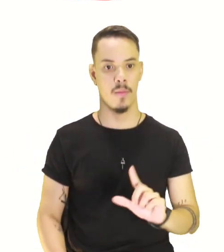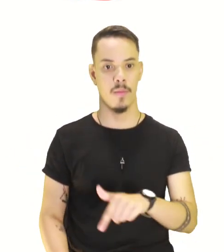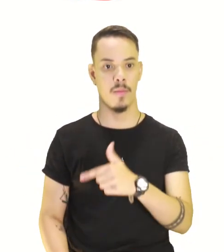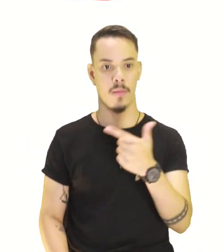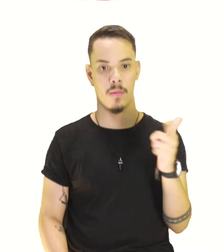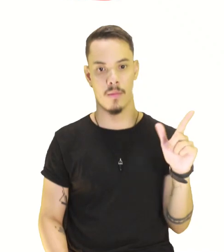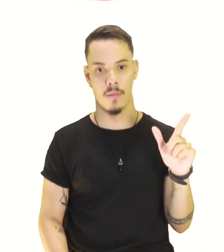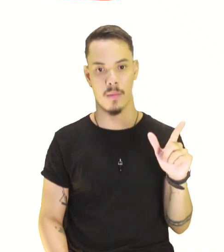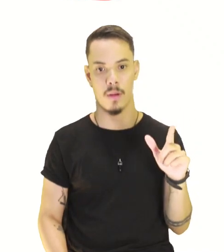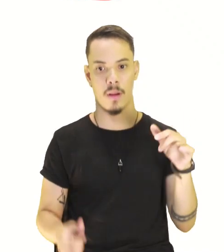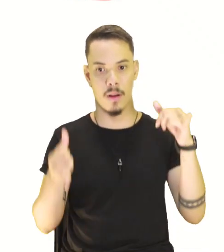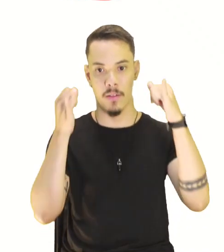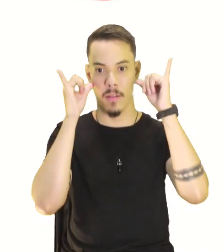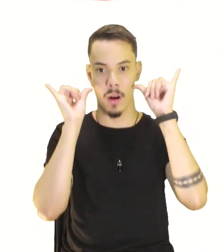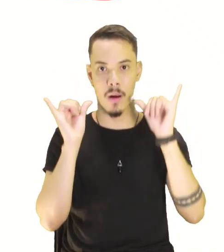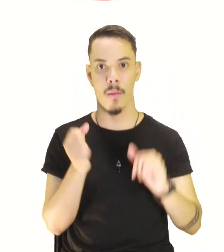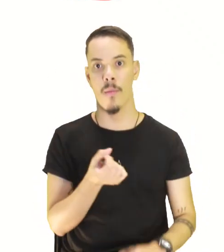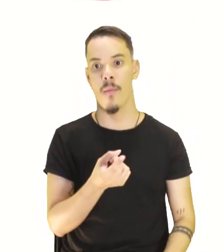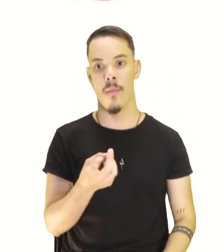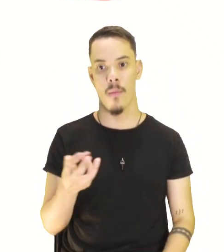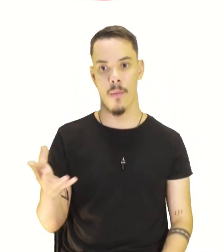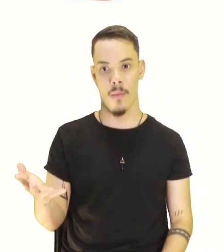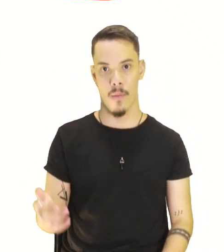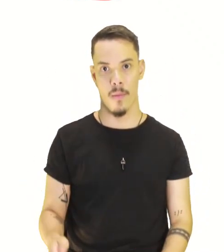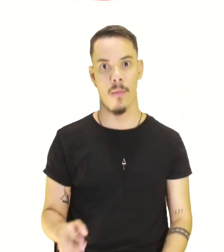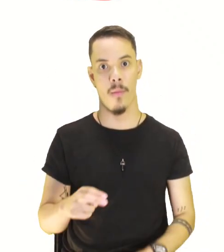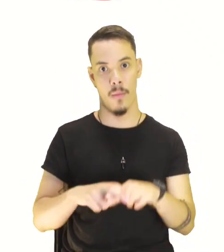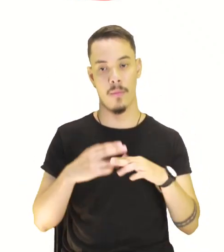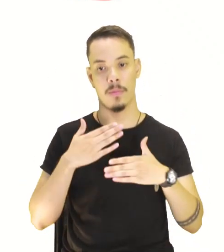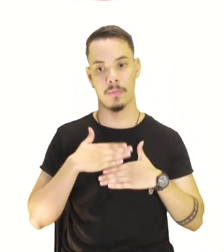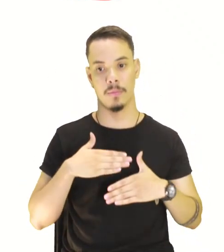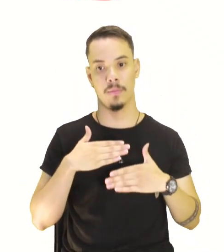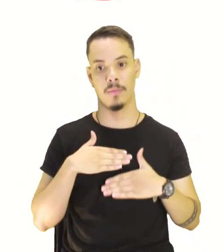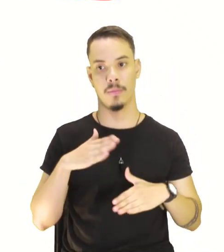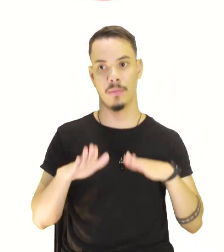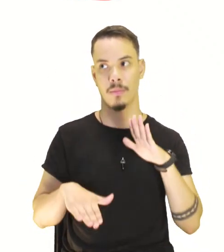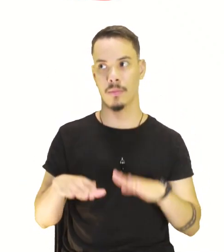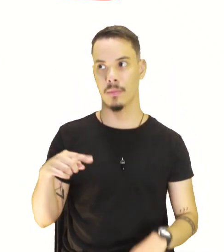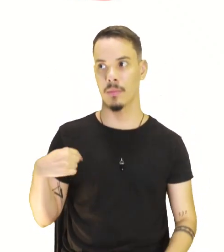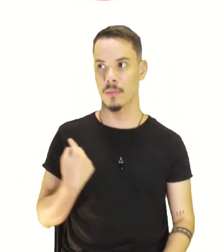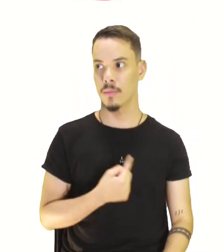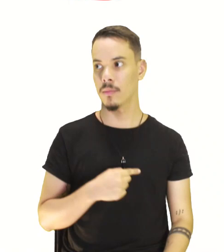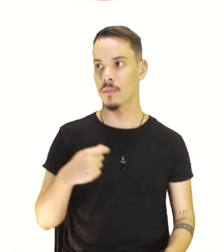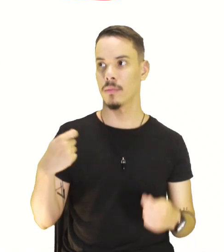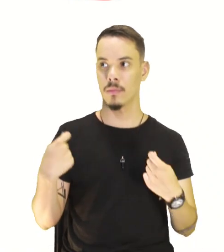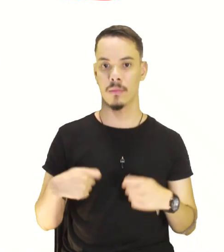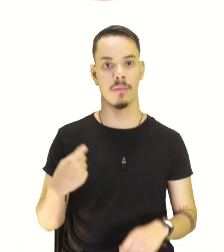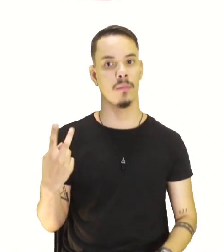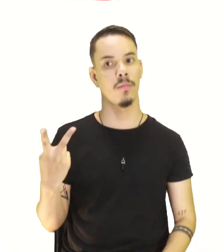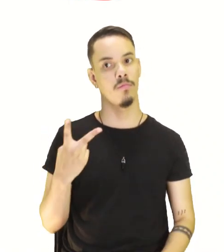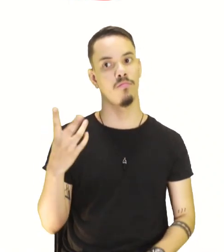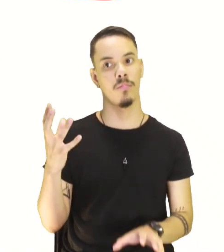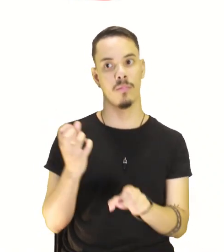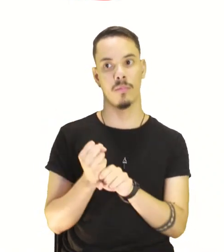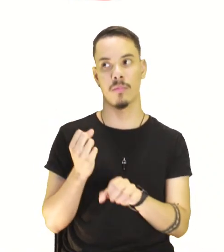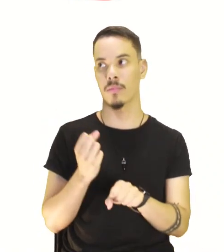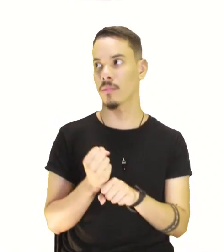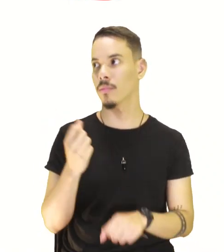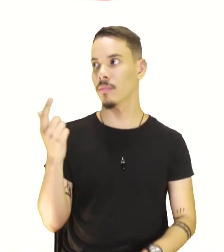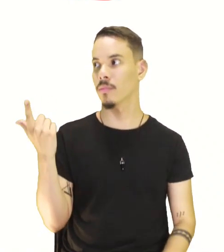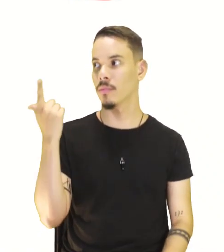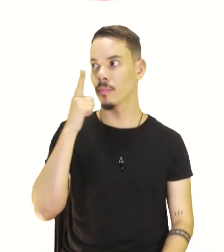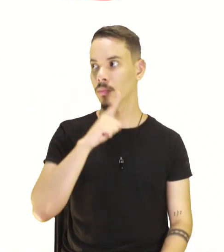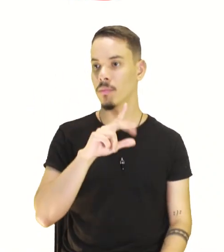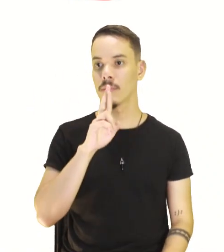função das vaquinhas. Então, muita calma nessa hora. Às vezes precisamos fazer dois cálculos, né? Para se chegar